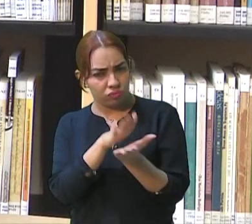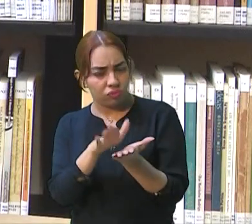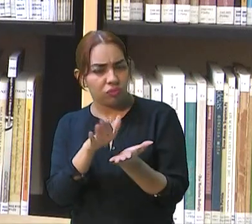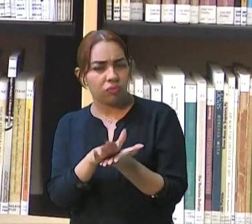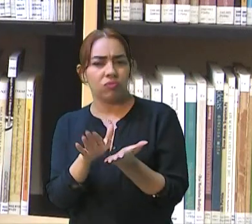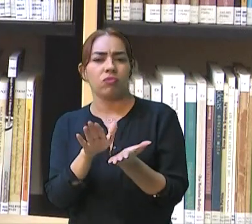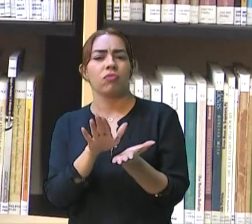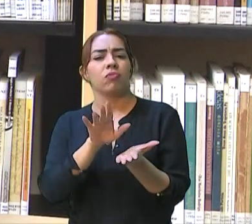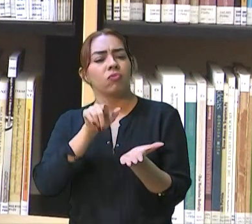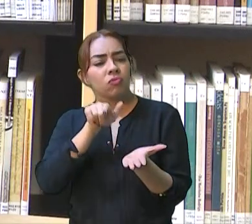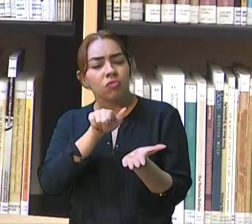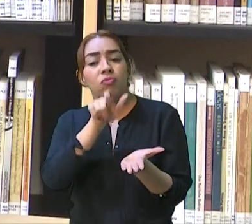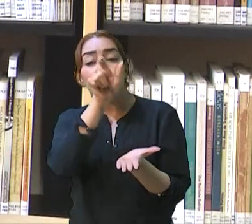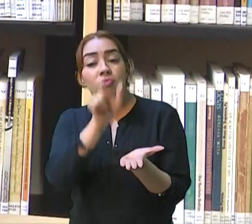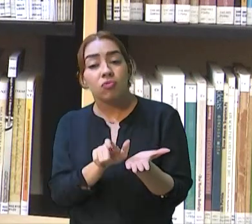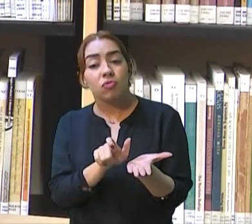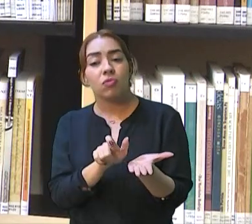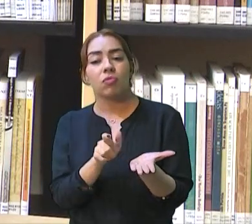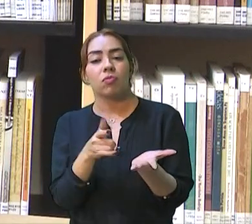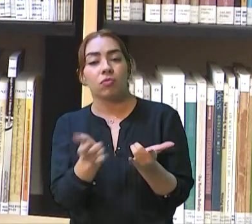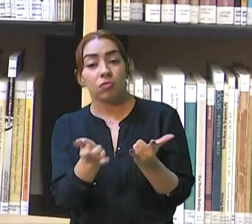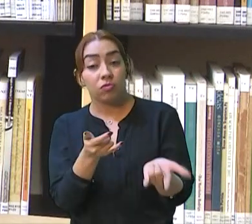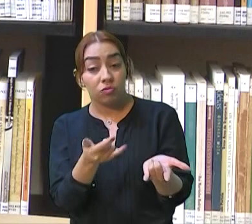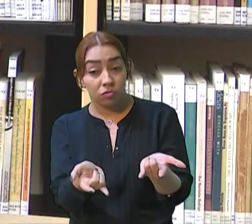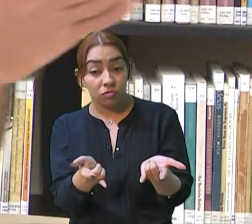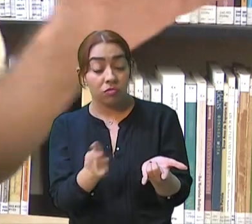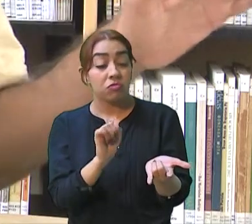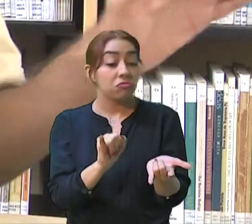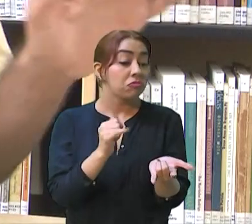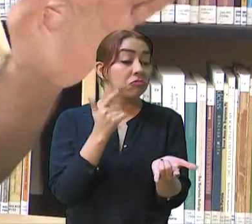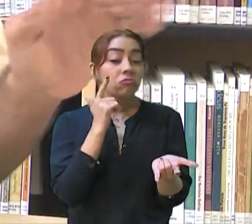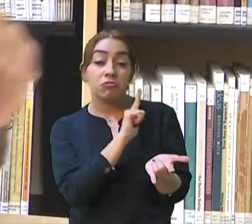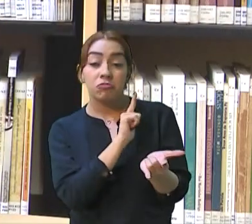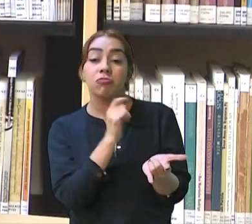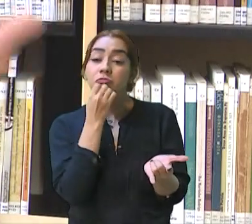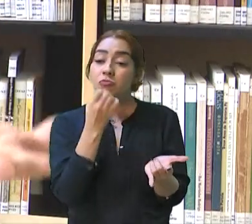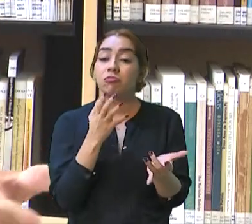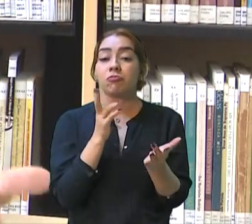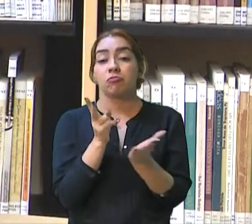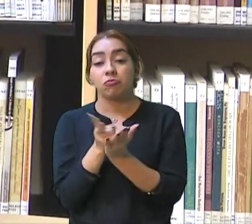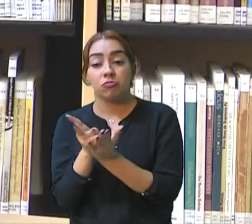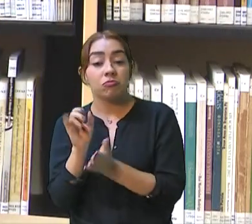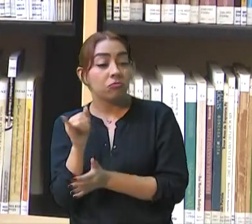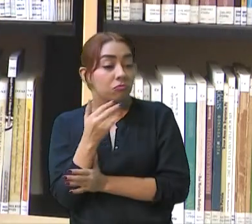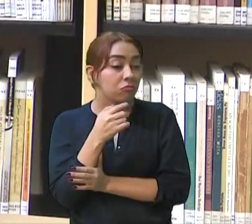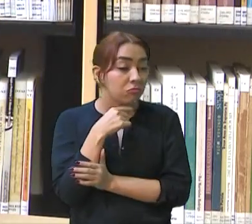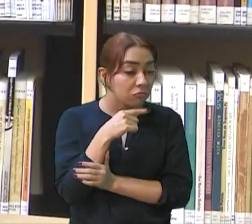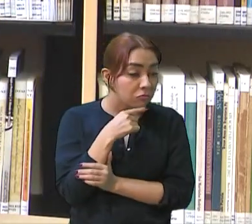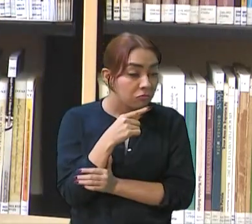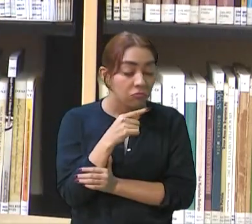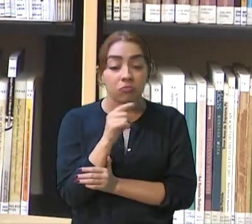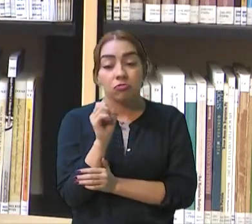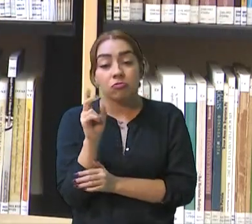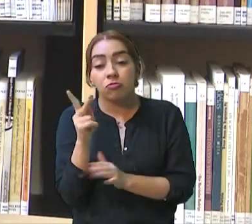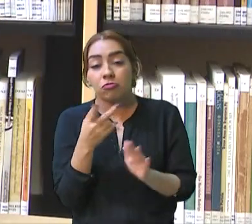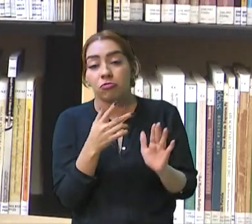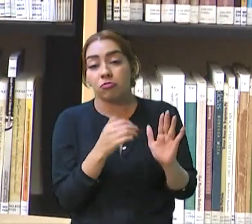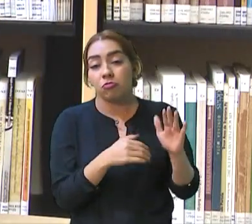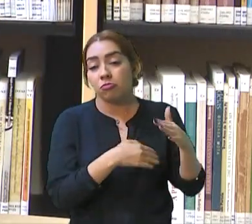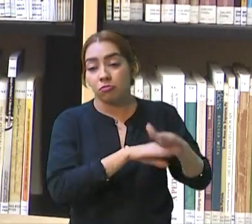der certo, a gente continua em outra revista. Se não der certo, a gente esquece o assunto. O Homem-Aranha se tornou um